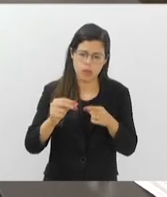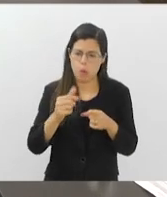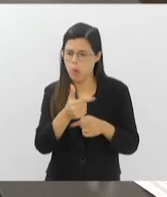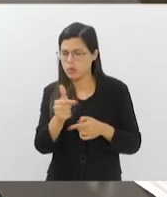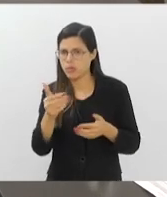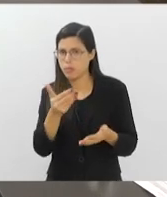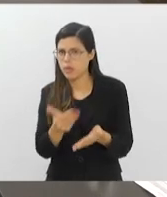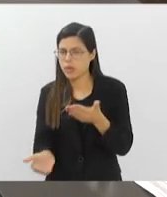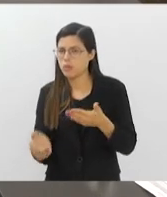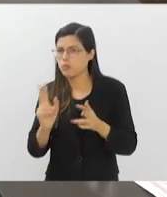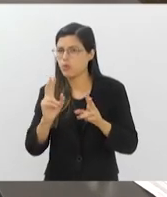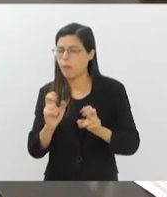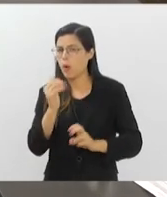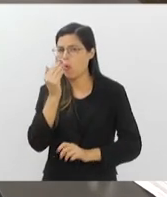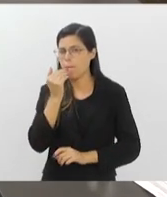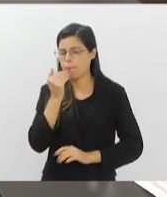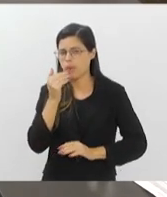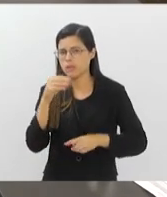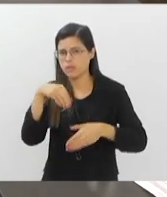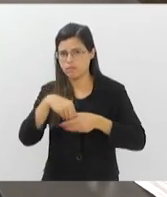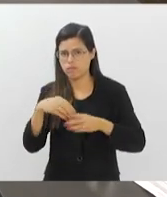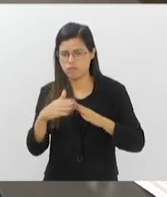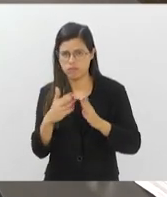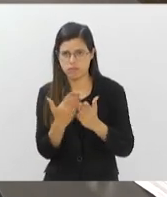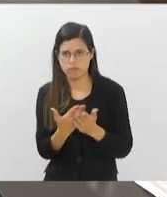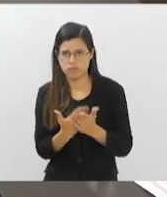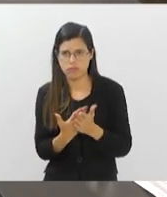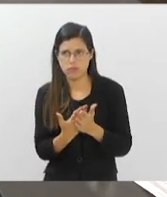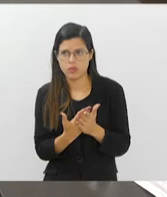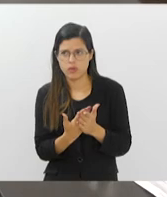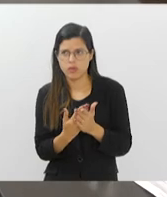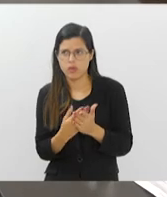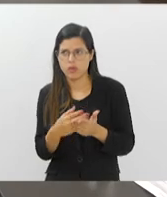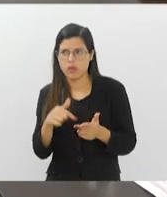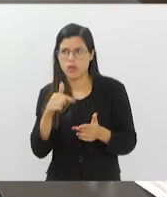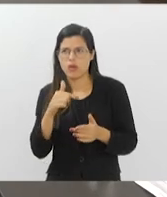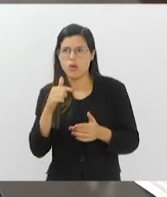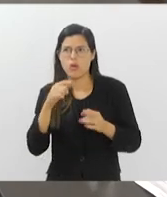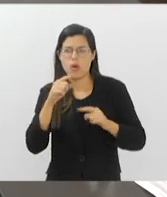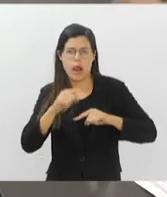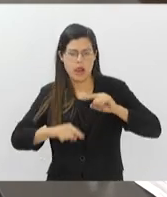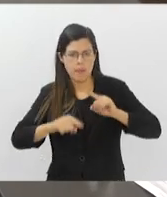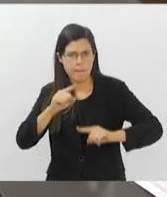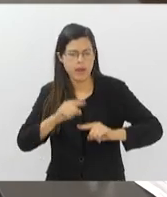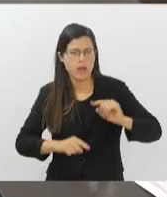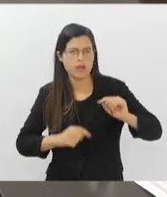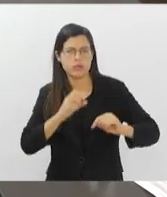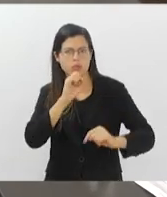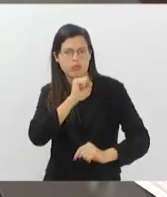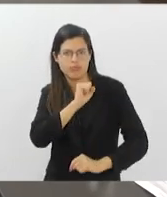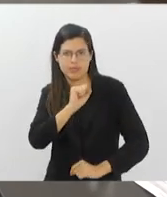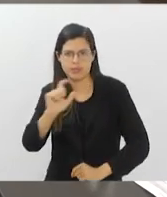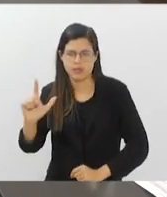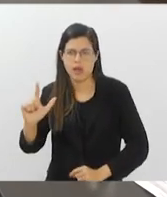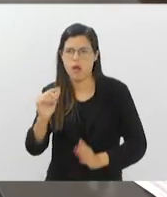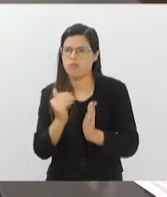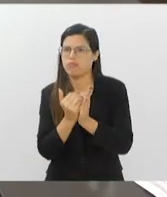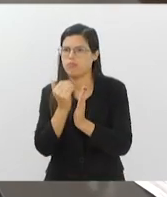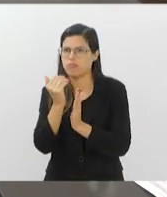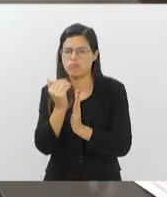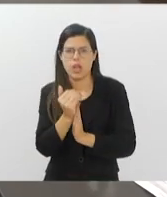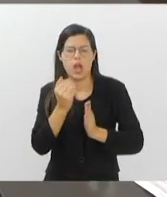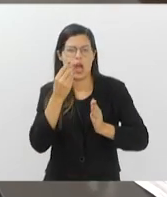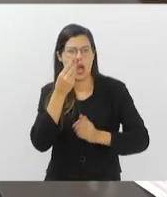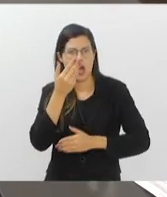em relação, por exemplo, a produtos com saturados em sal, gordura, açúcares, etc,